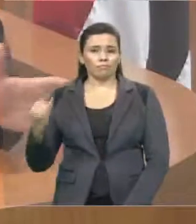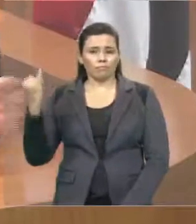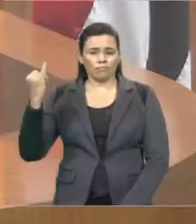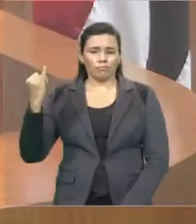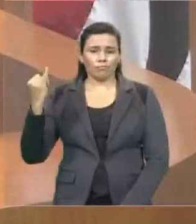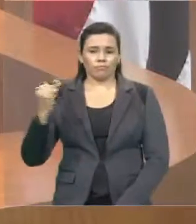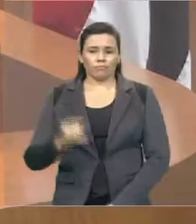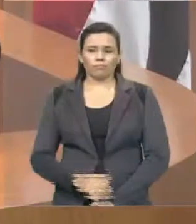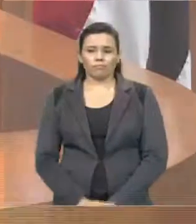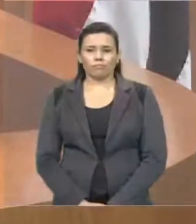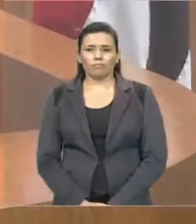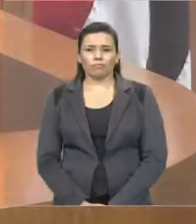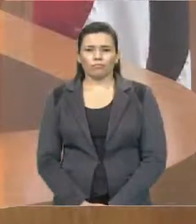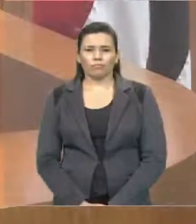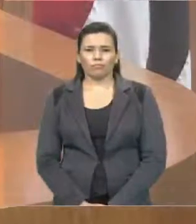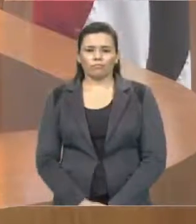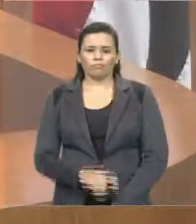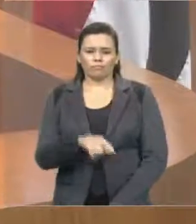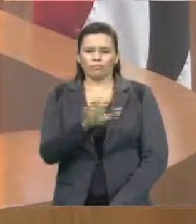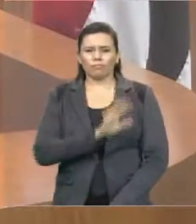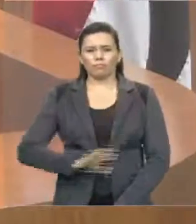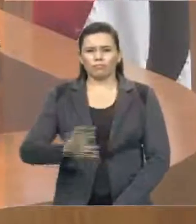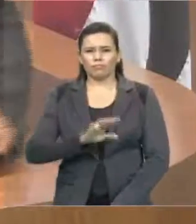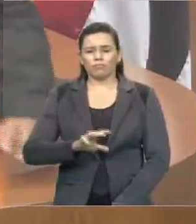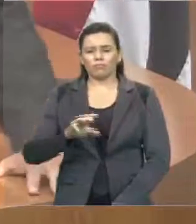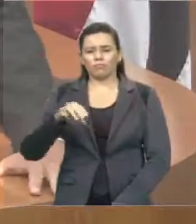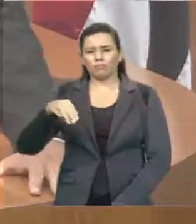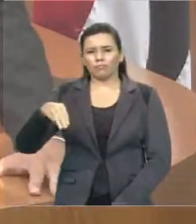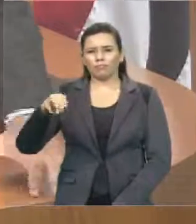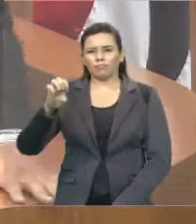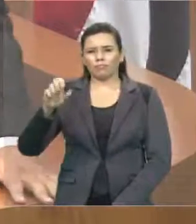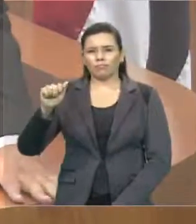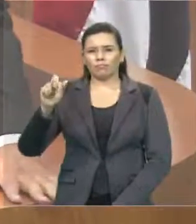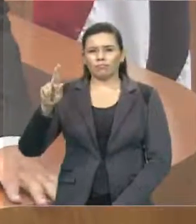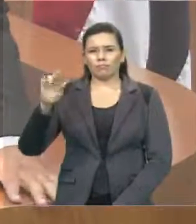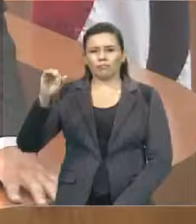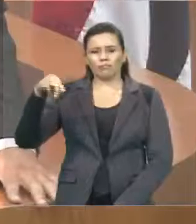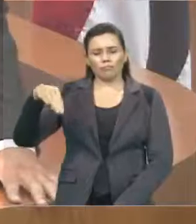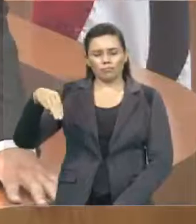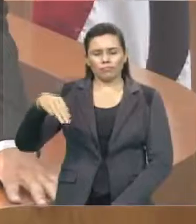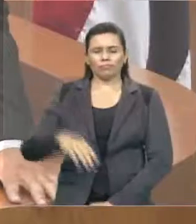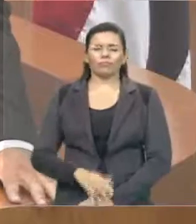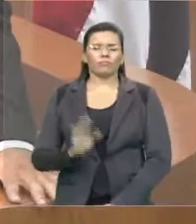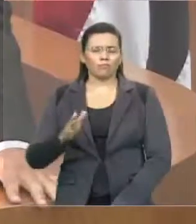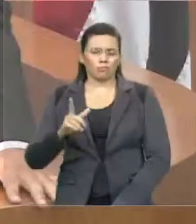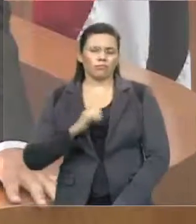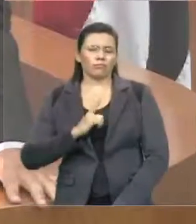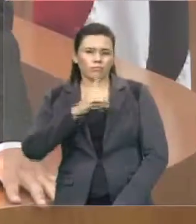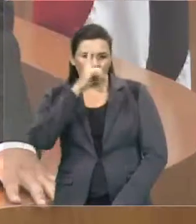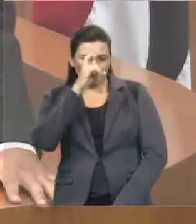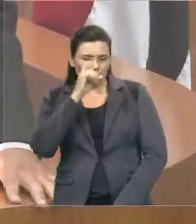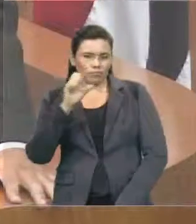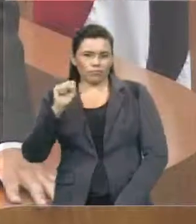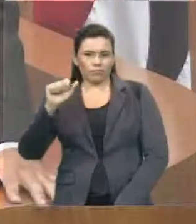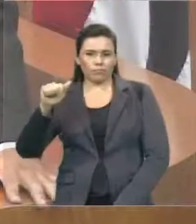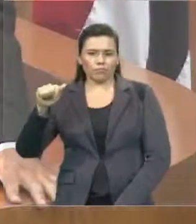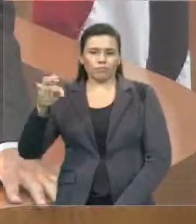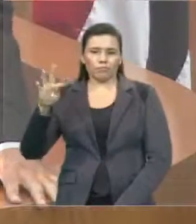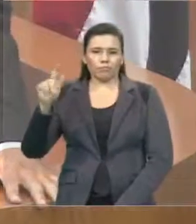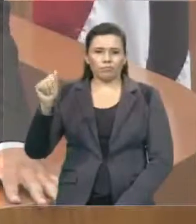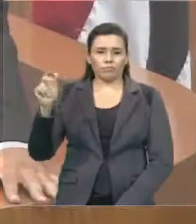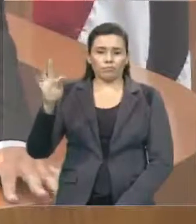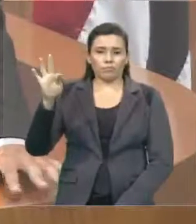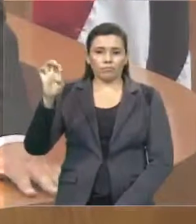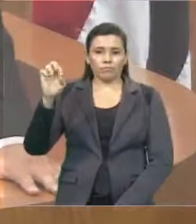inclusive na saúde. Lá já teve o Hospital Santa Terezinha, Hospital Veloso Costa, Hospital